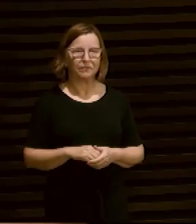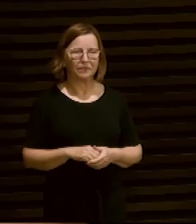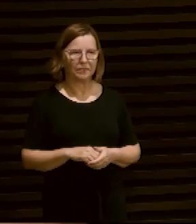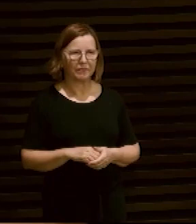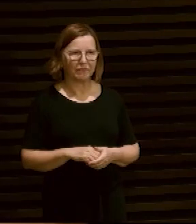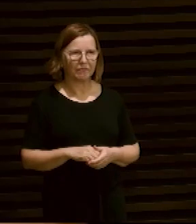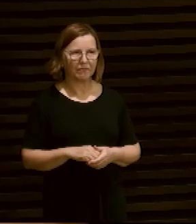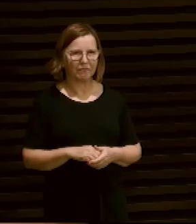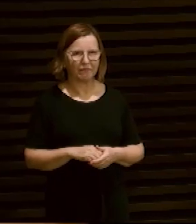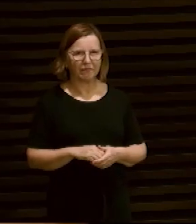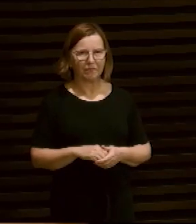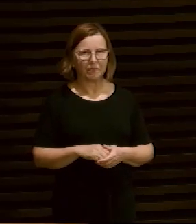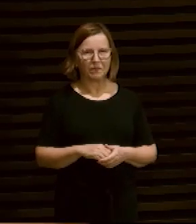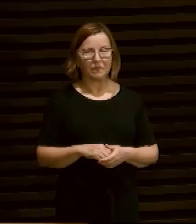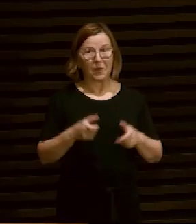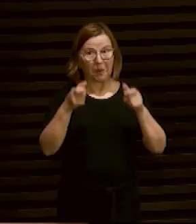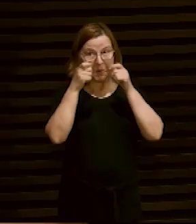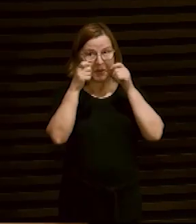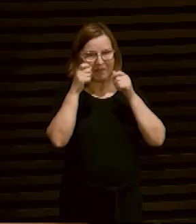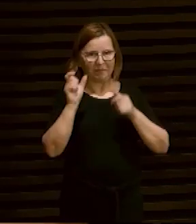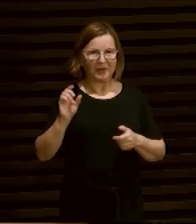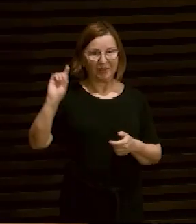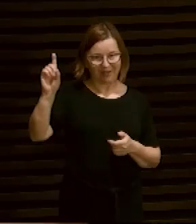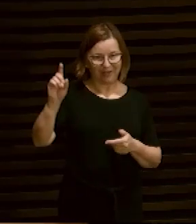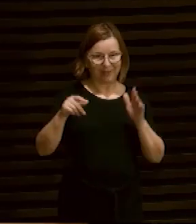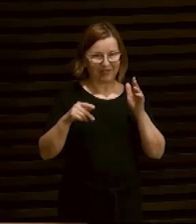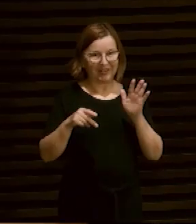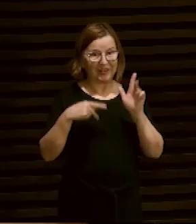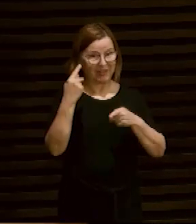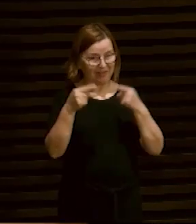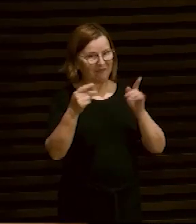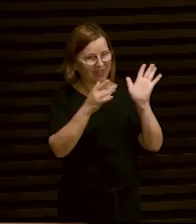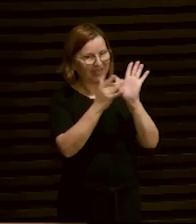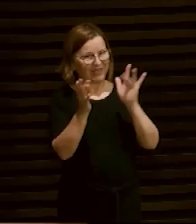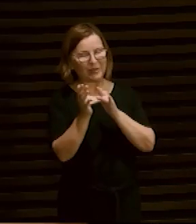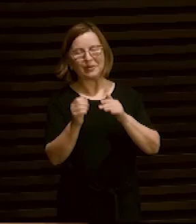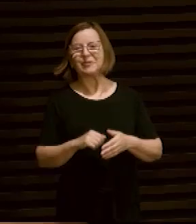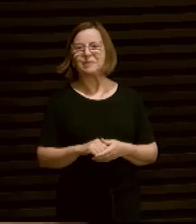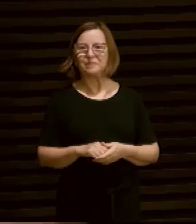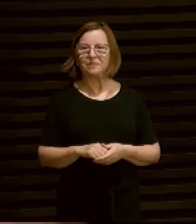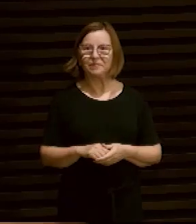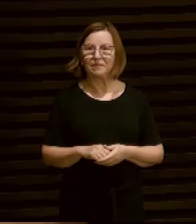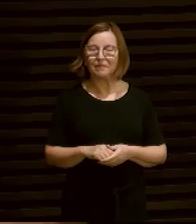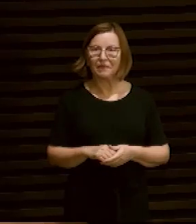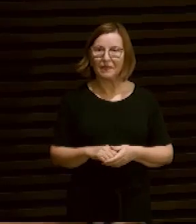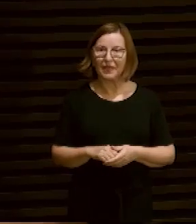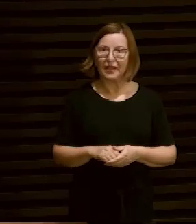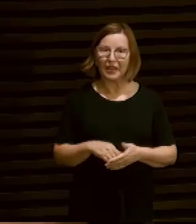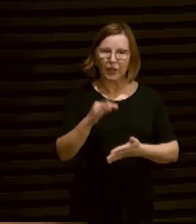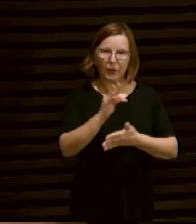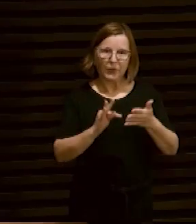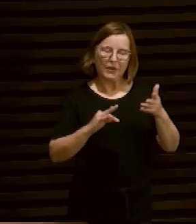Considerando Jesus. Então o escritor, ele diz aqui, olha, vemos porém aquele.